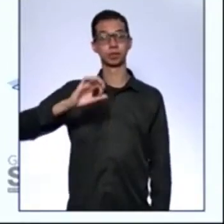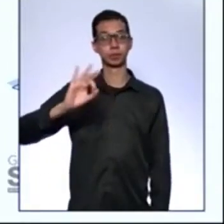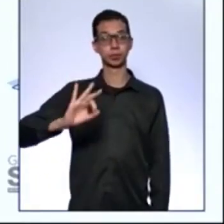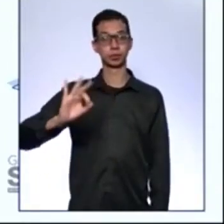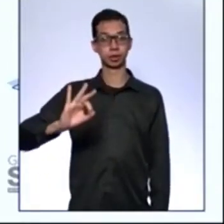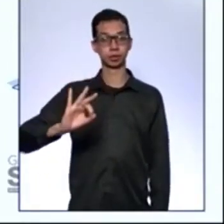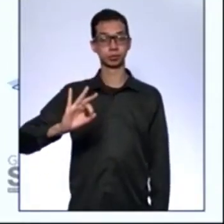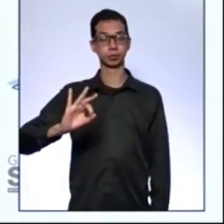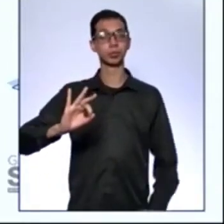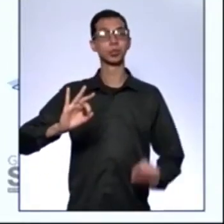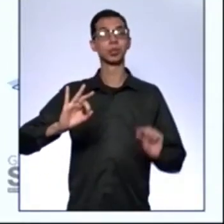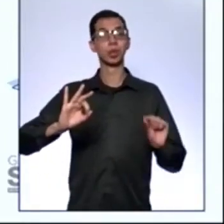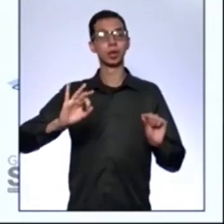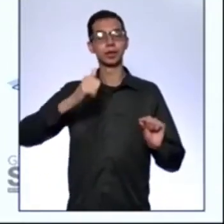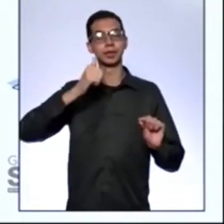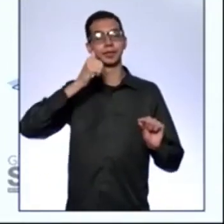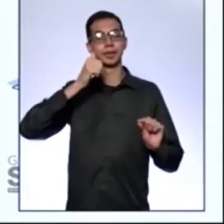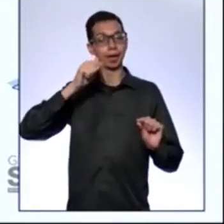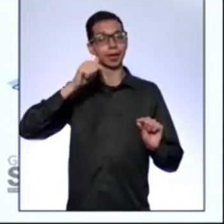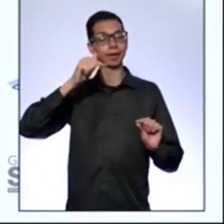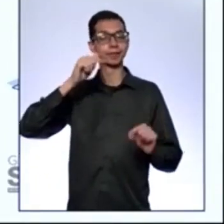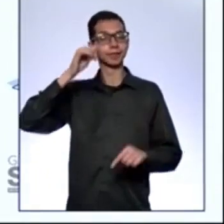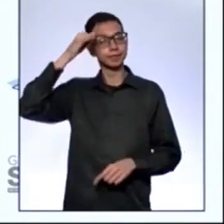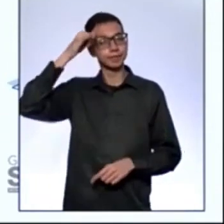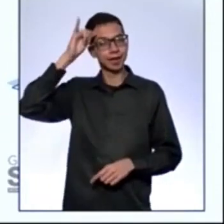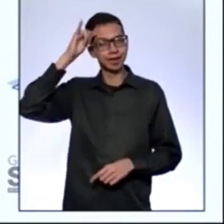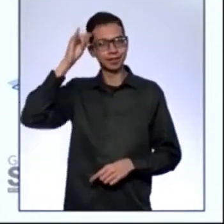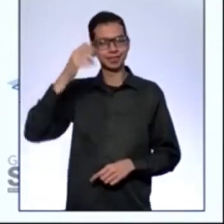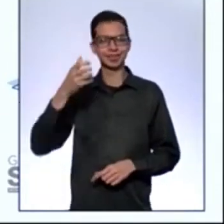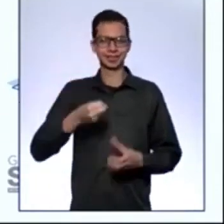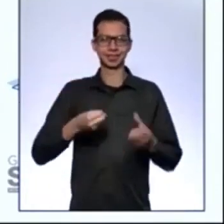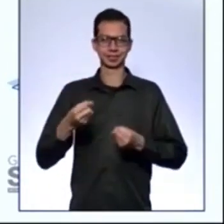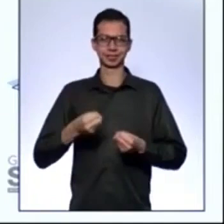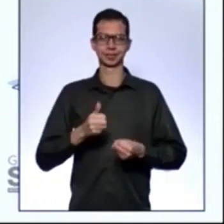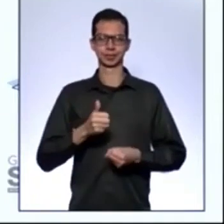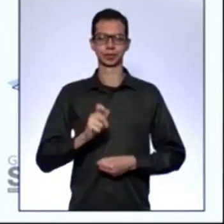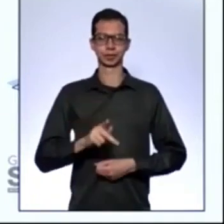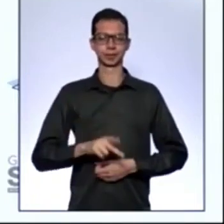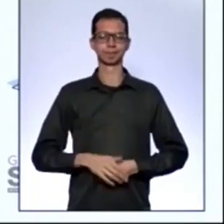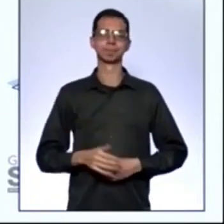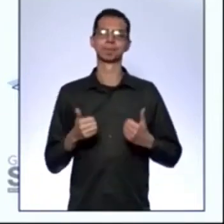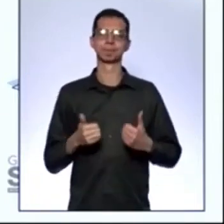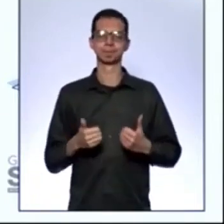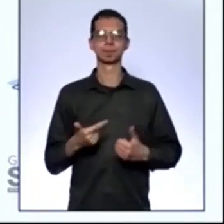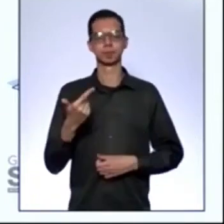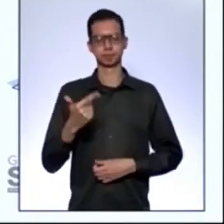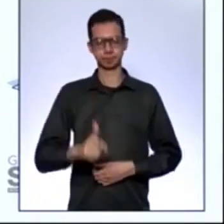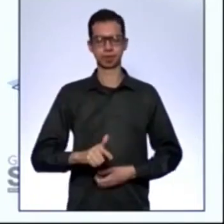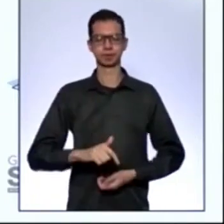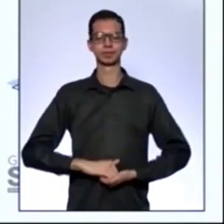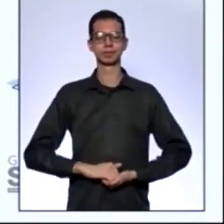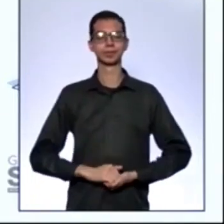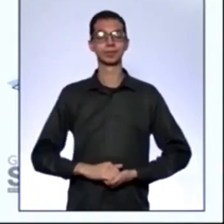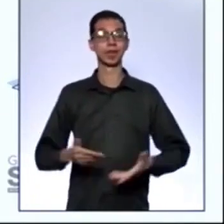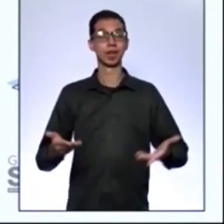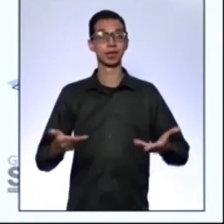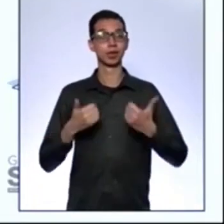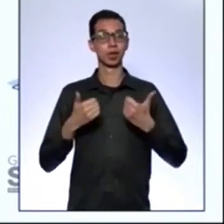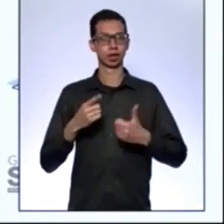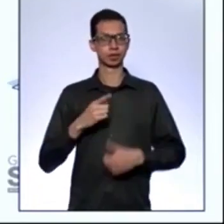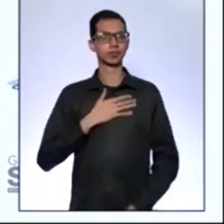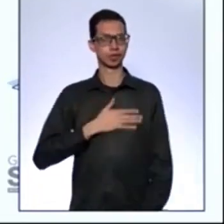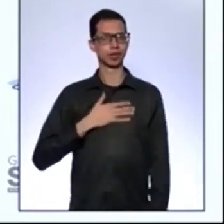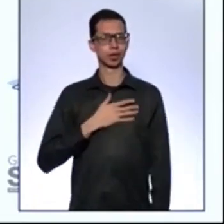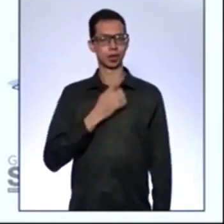por cento são as vaquinhas leiteiras beleza mais um e Olha que da hora agora você vai gostar